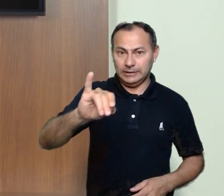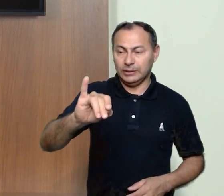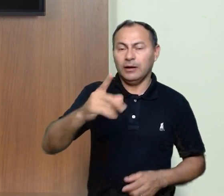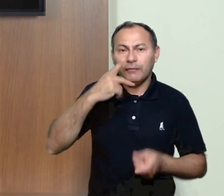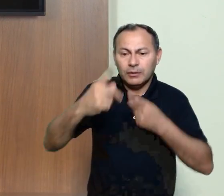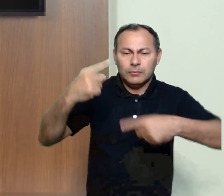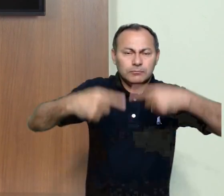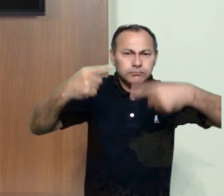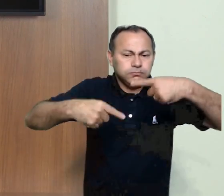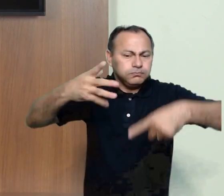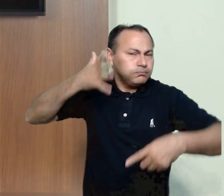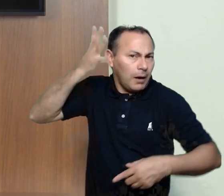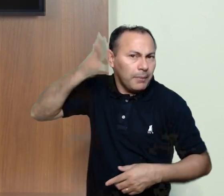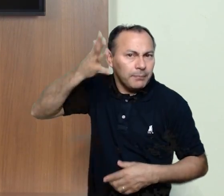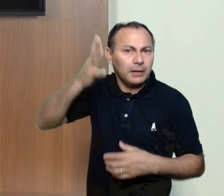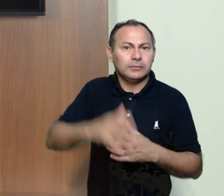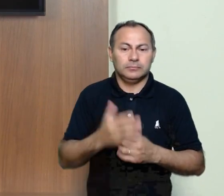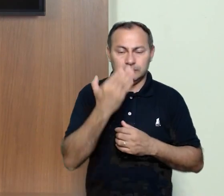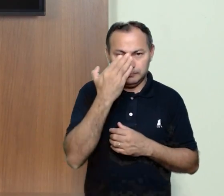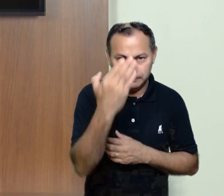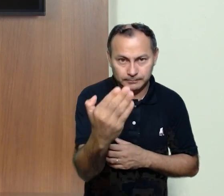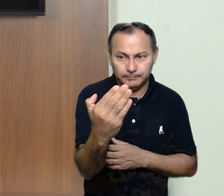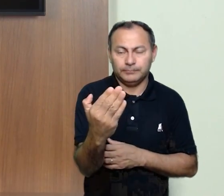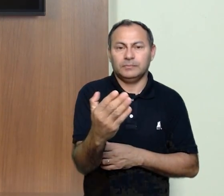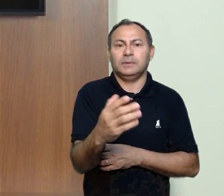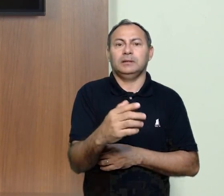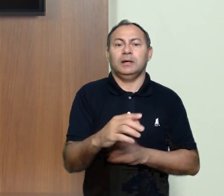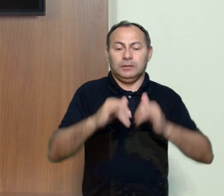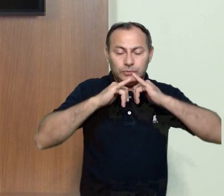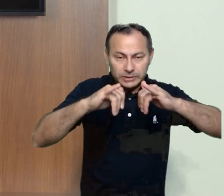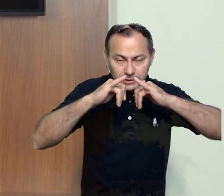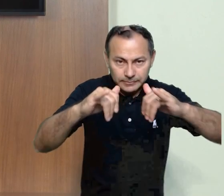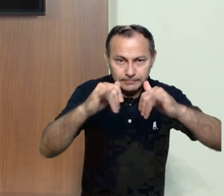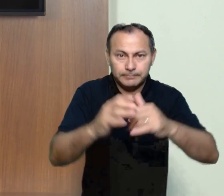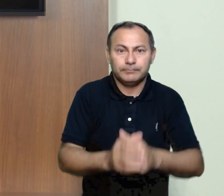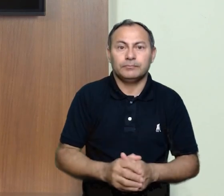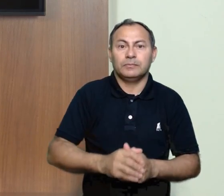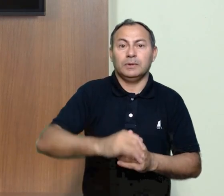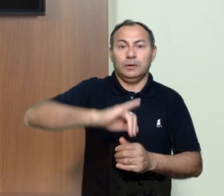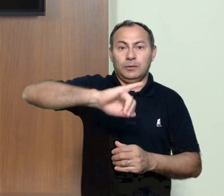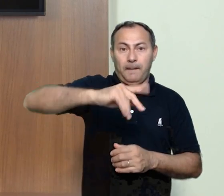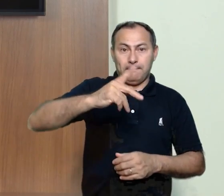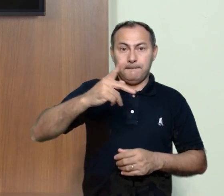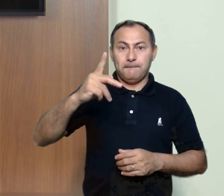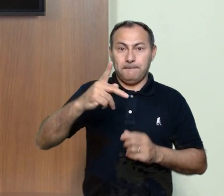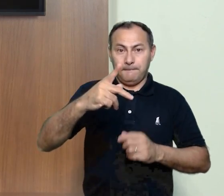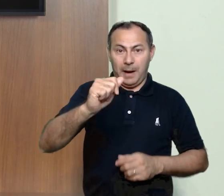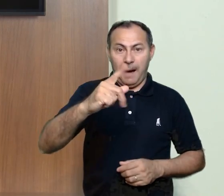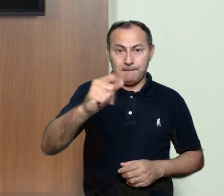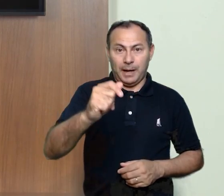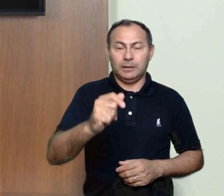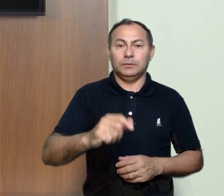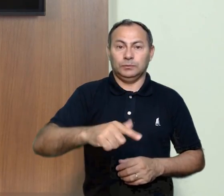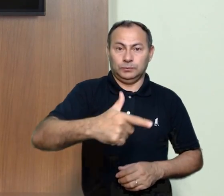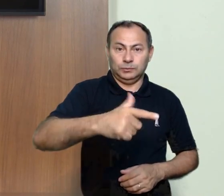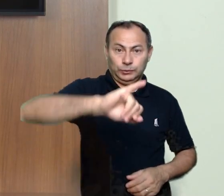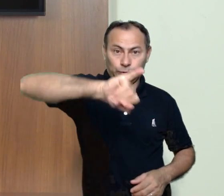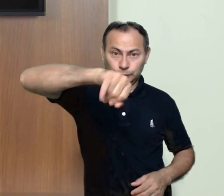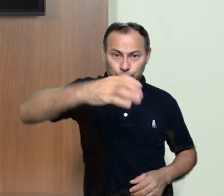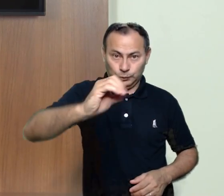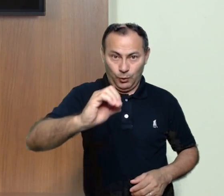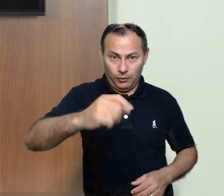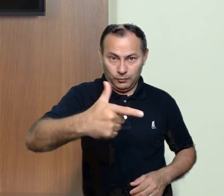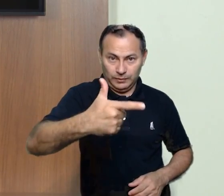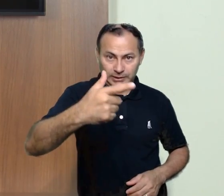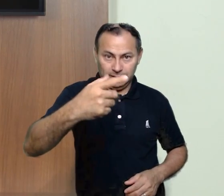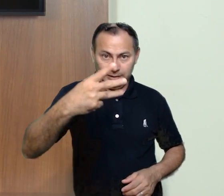pesado discurso diante dessa notícia. João 23, porém, fez um grande trabalho